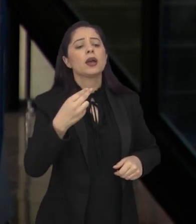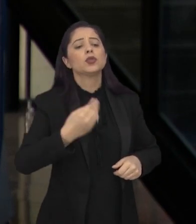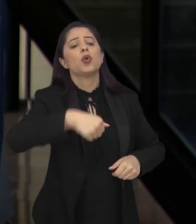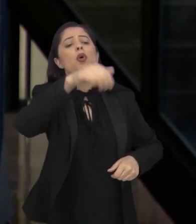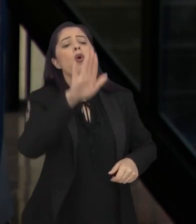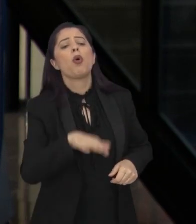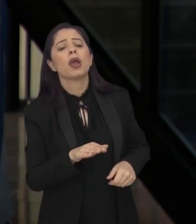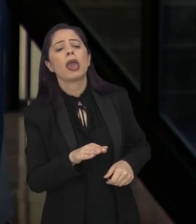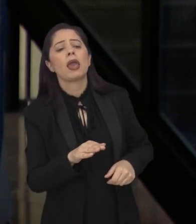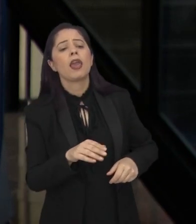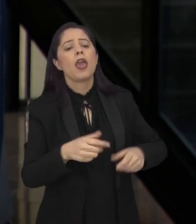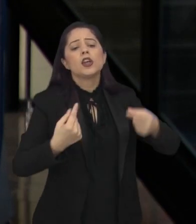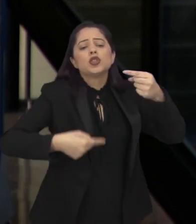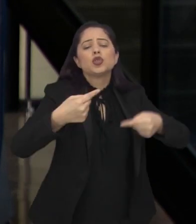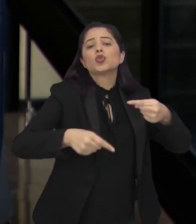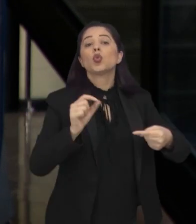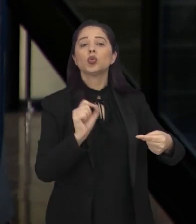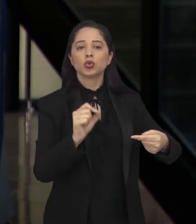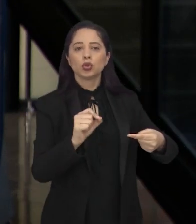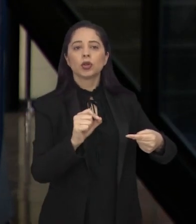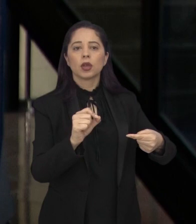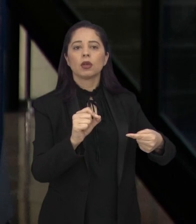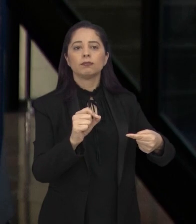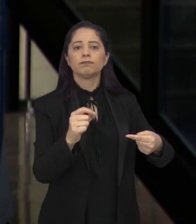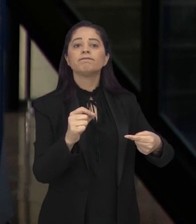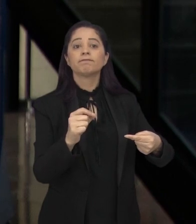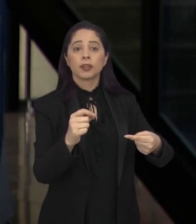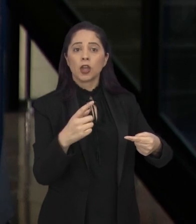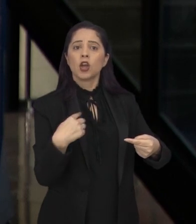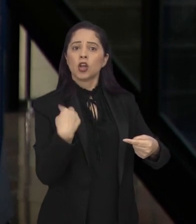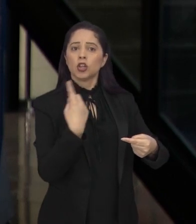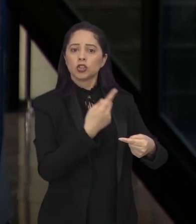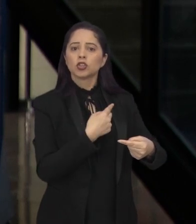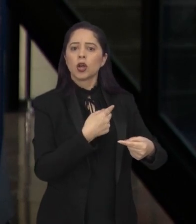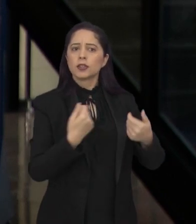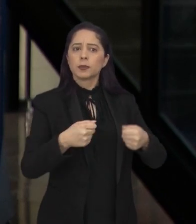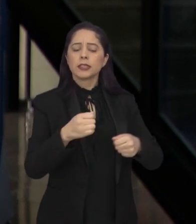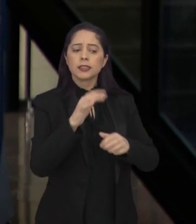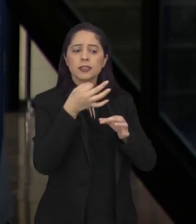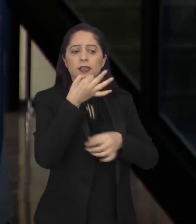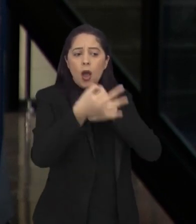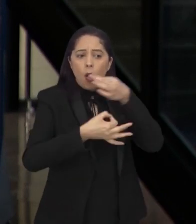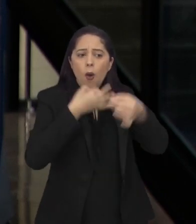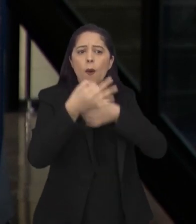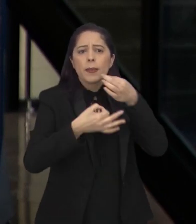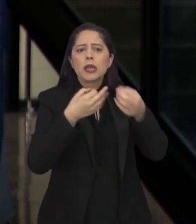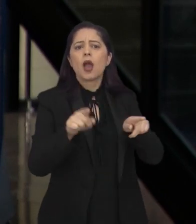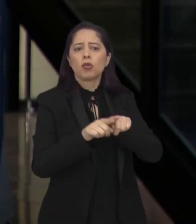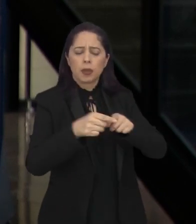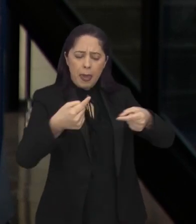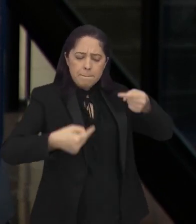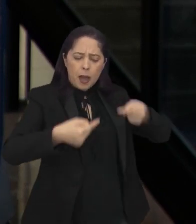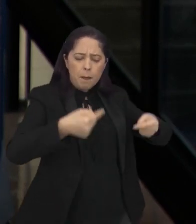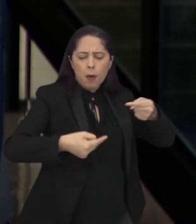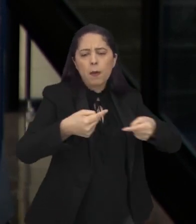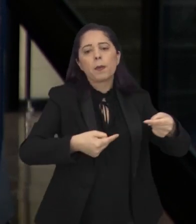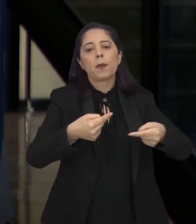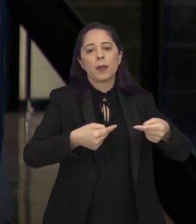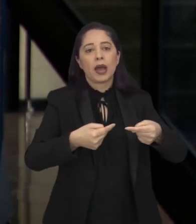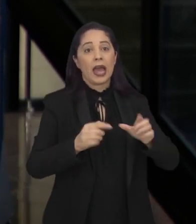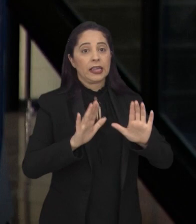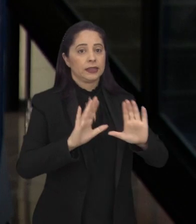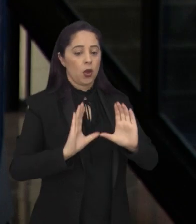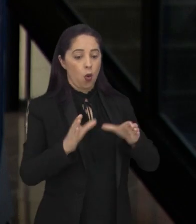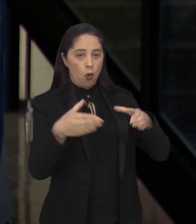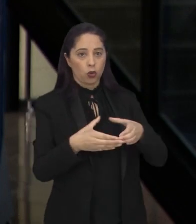que algumas demandas, algumas coisas que a gente precisa na nossa cidade, elas sejam efetivamente debatidas. Né, e acho que a frente parlamentar